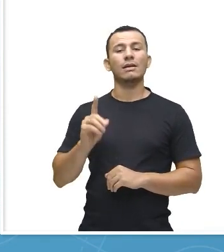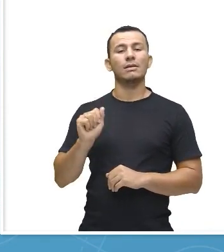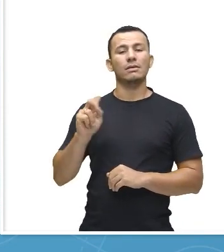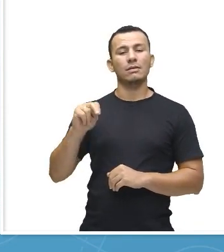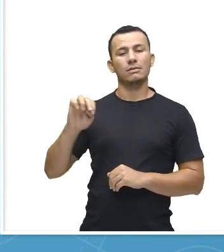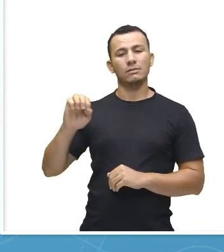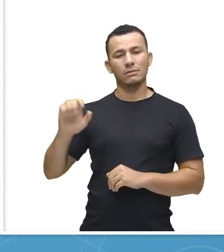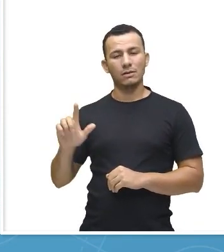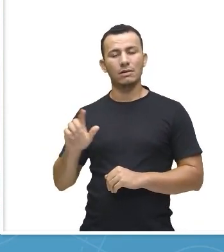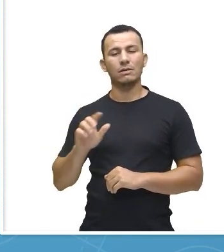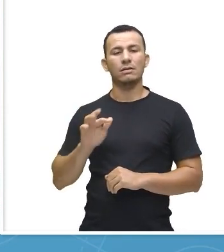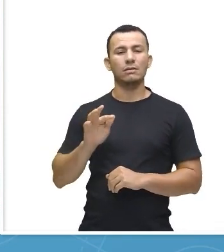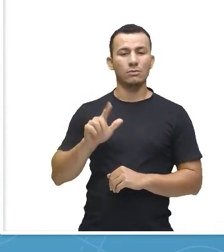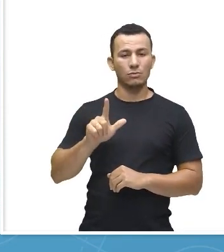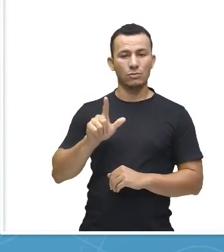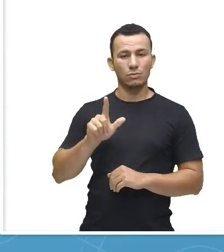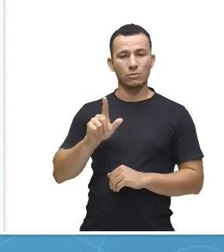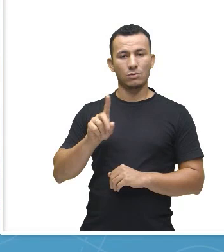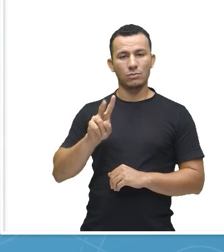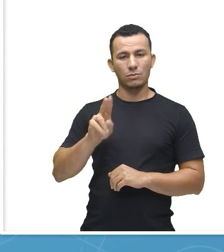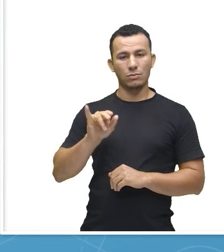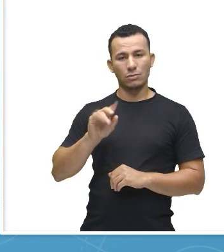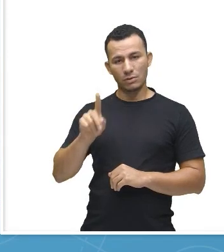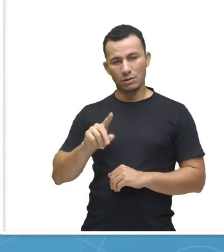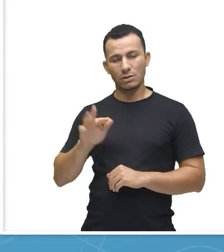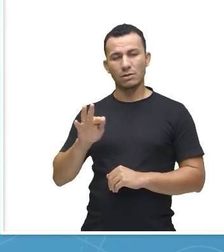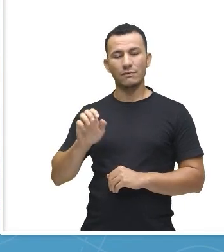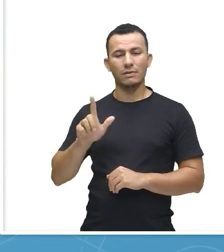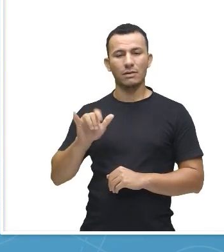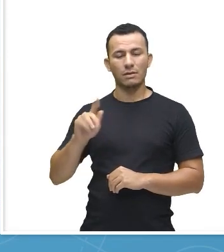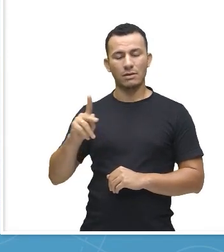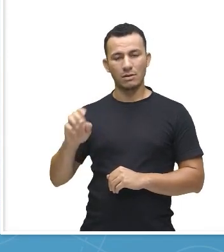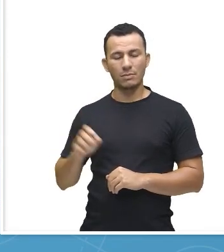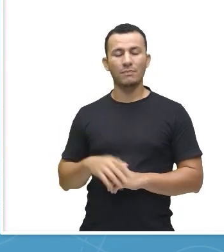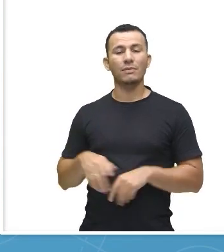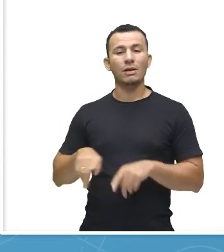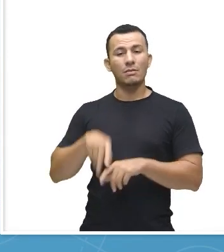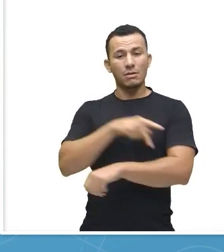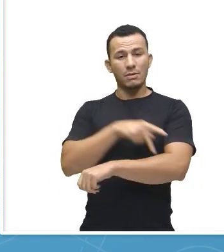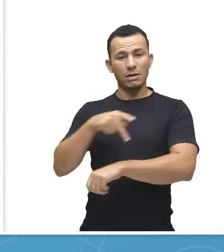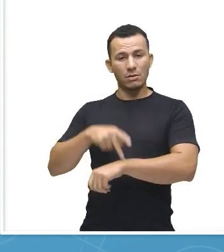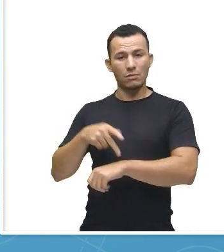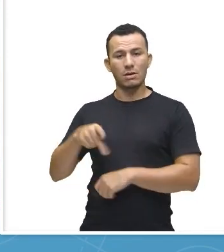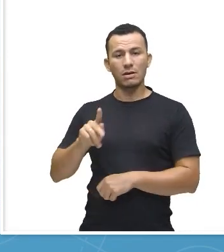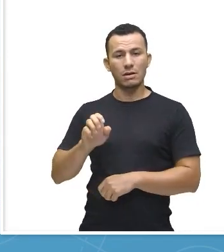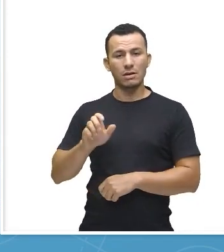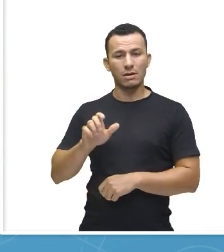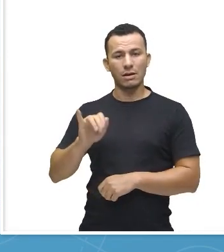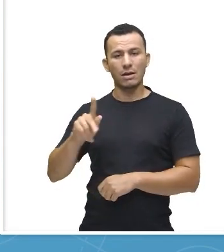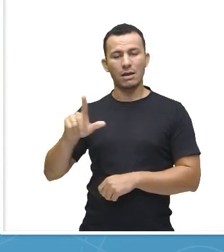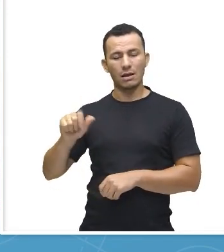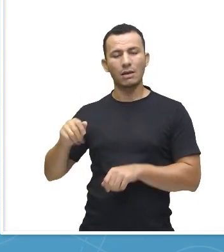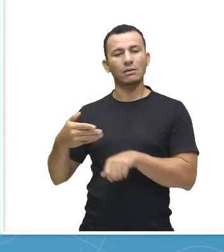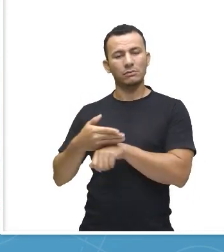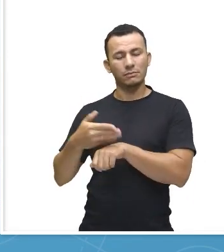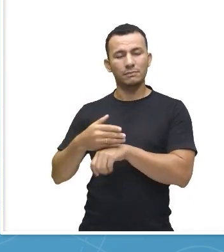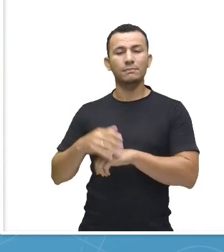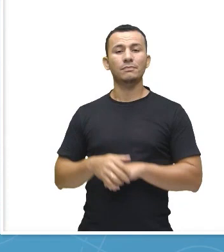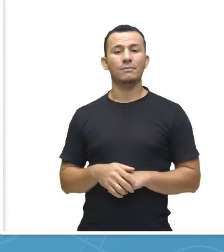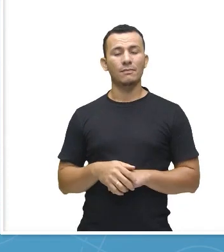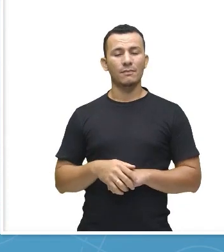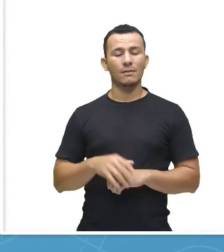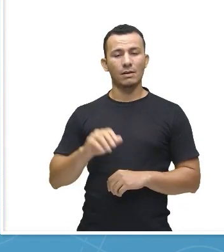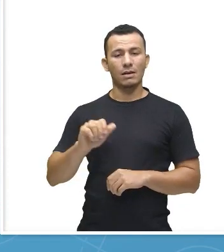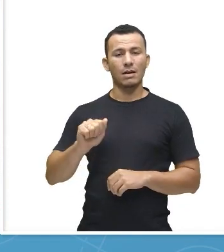Daniel, Luiz Felipe, nós temos aí a nossa pedagoga Keila, também está participando no chat, Gabriele, a